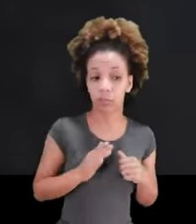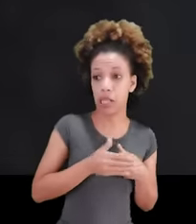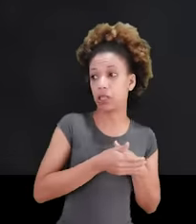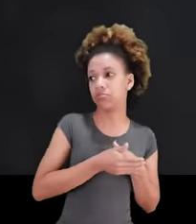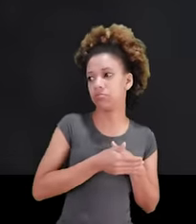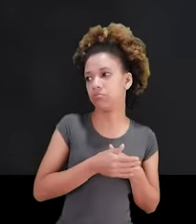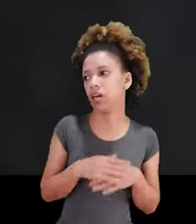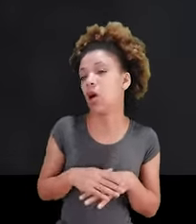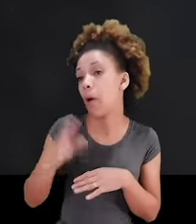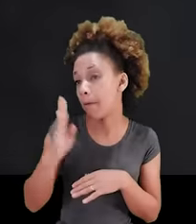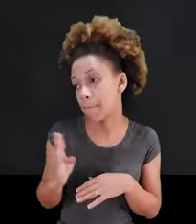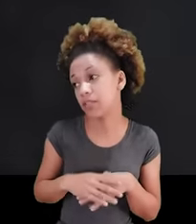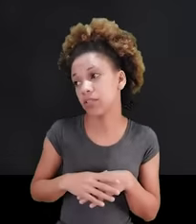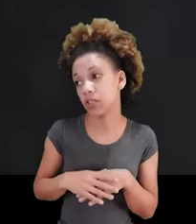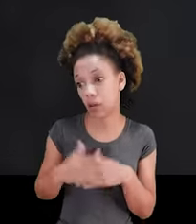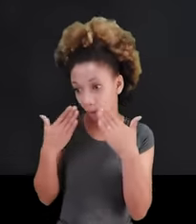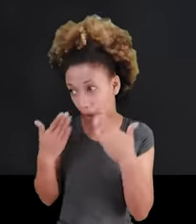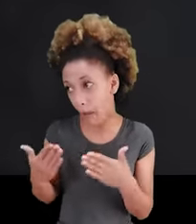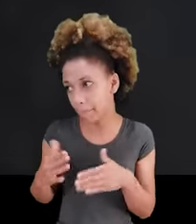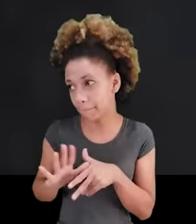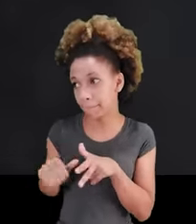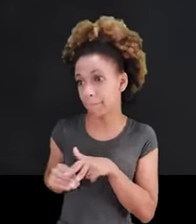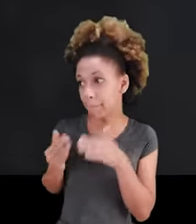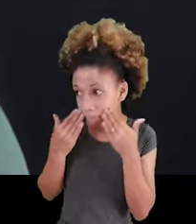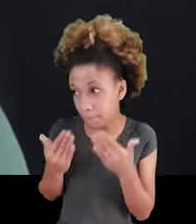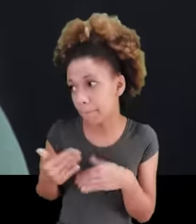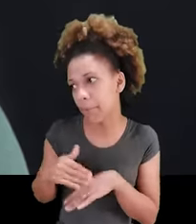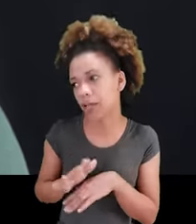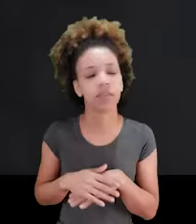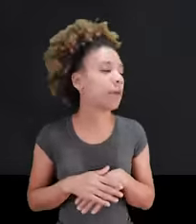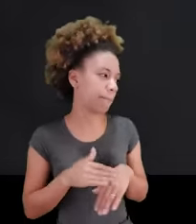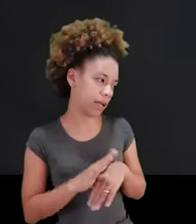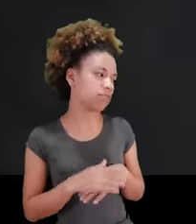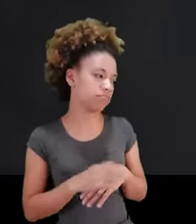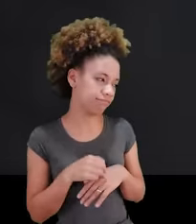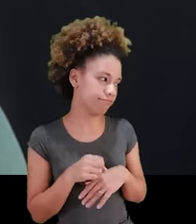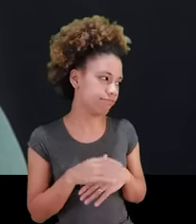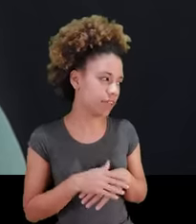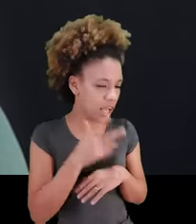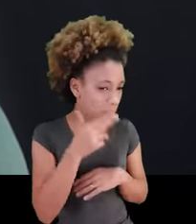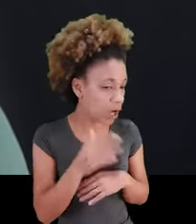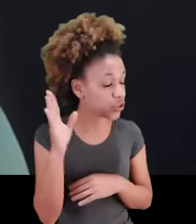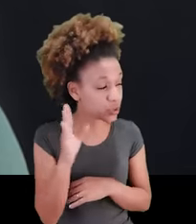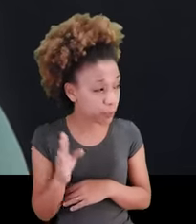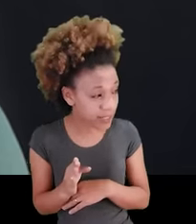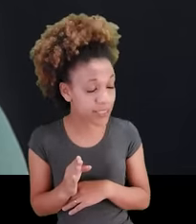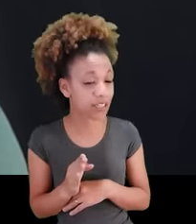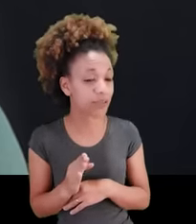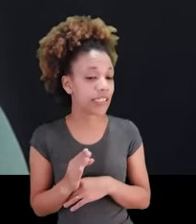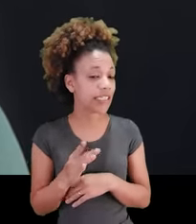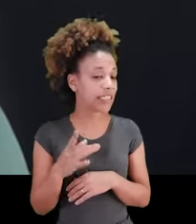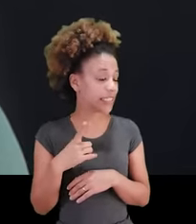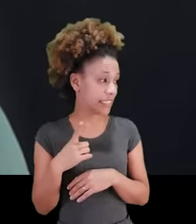Brasil, os países latinos, são um bocadinho mais descarados. É a ideia que eu tenho. Se calhar é um achismo também. Mas acho que os países latinos são mais descarados. Eu acho que o brasileiro que